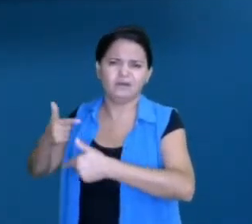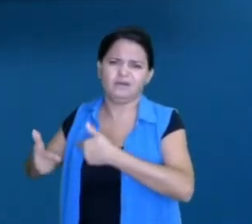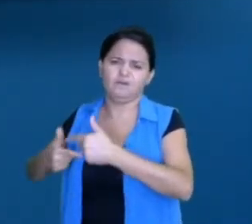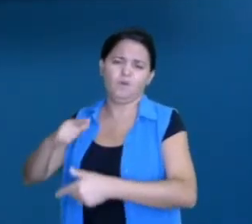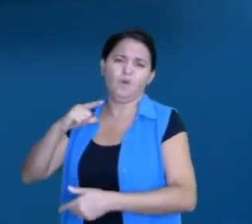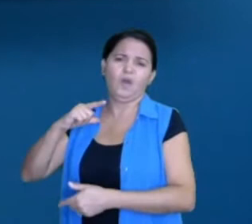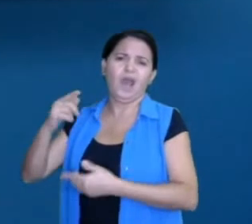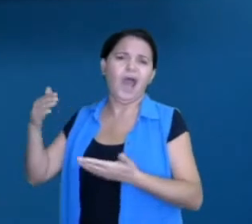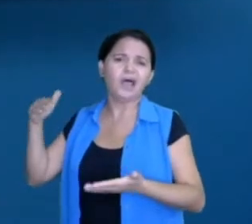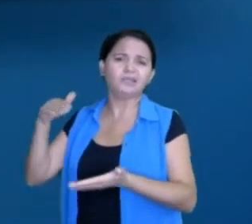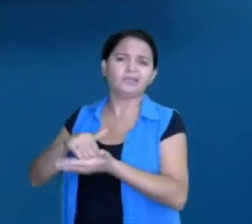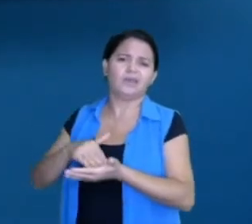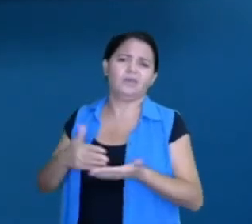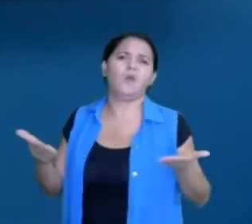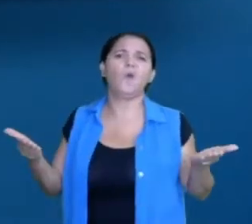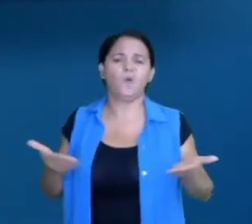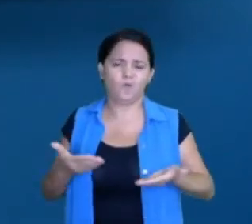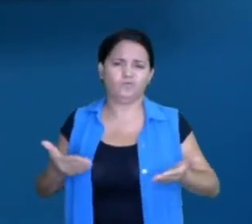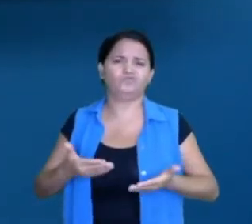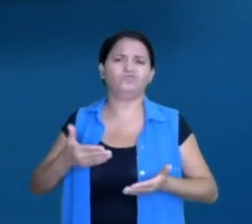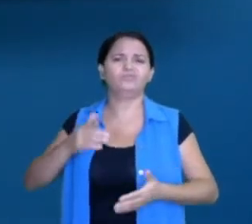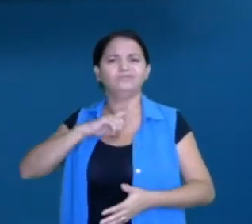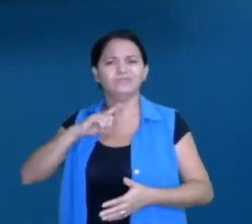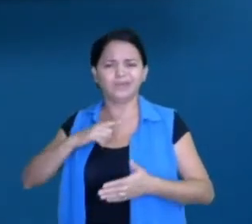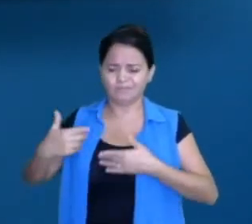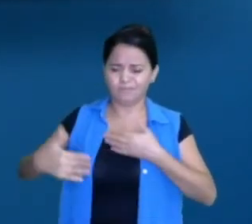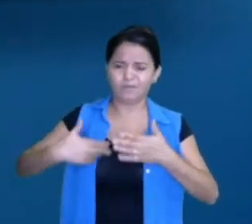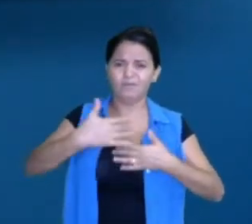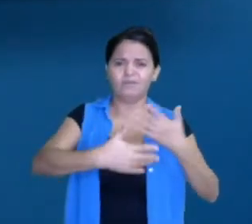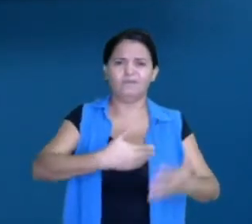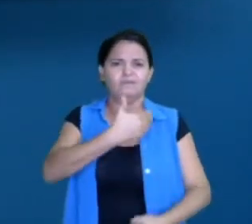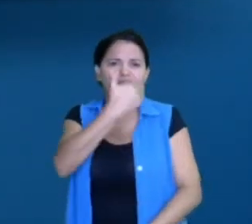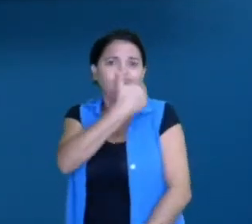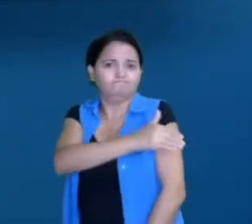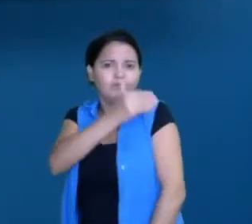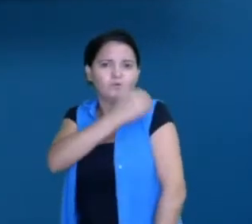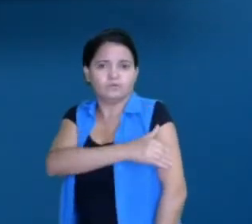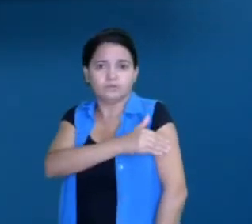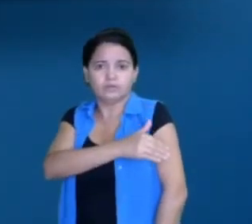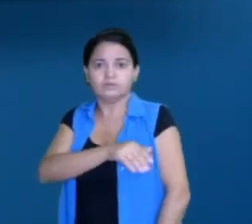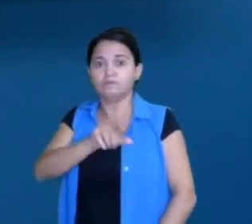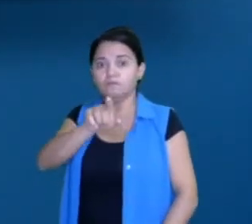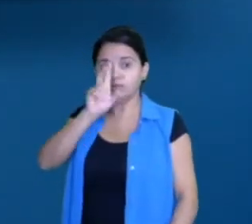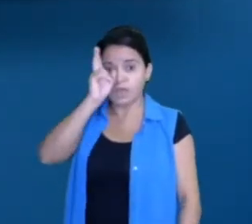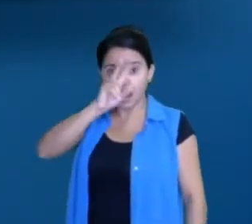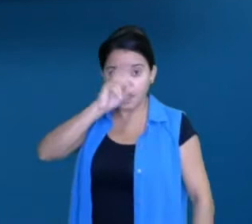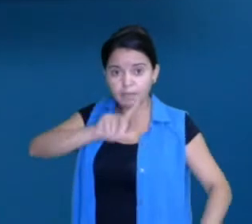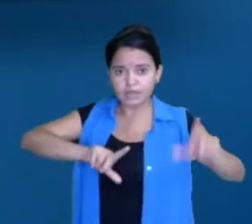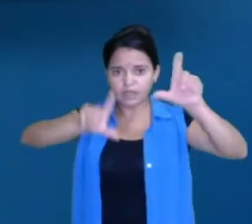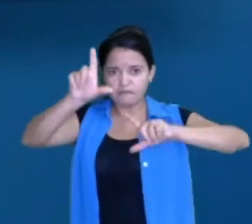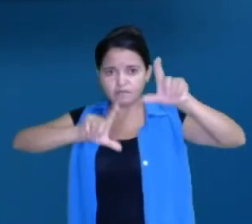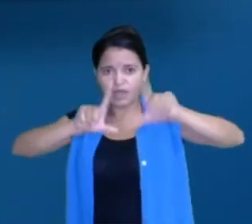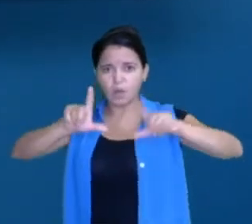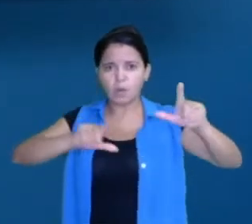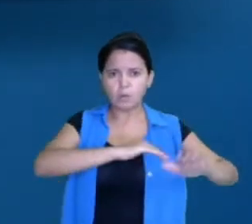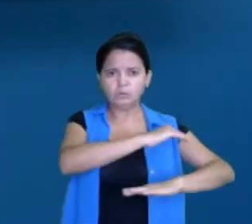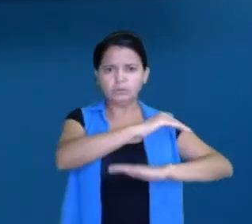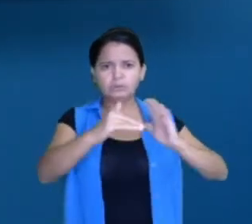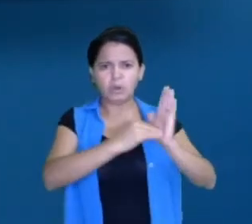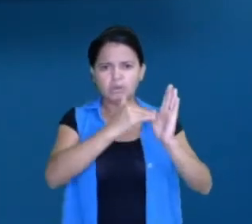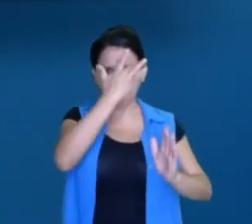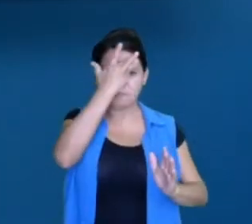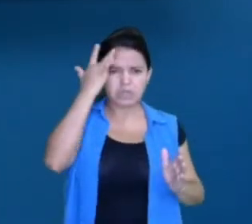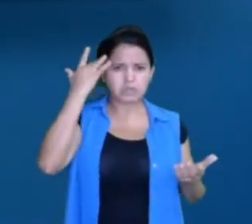ideia, vocês devem ter assistido aquele seriado Todo Mundo Odeia o Chris, né? E existem várias